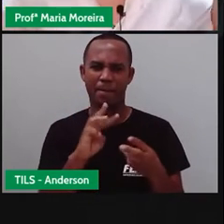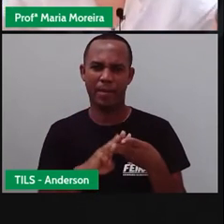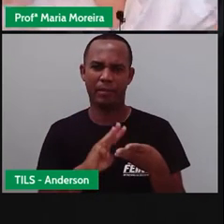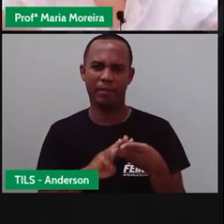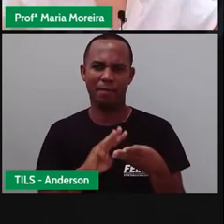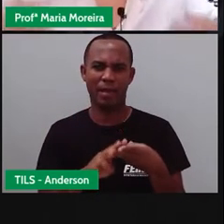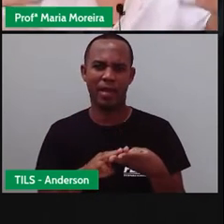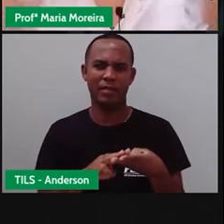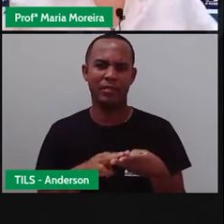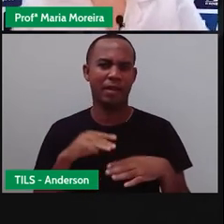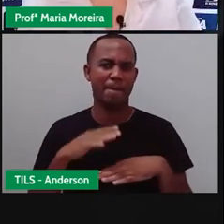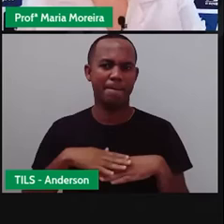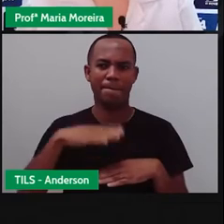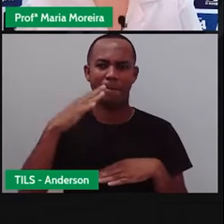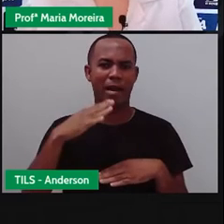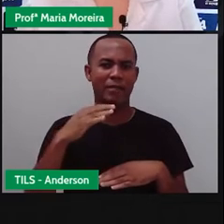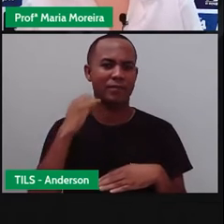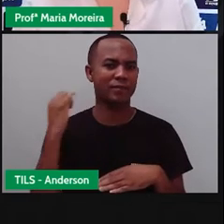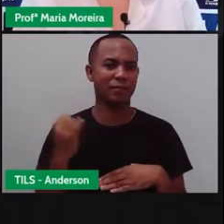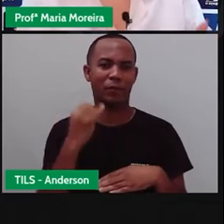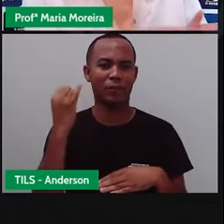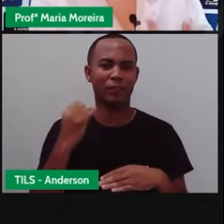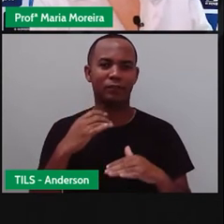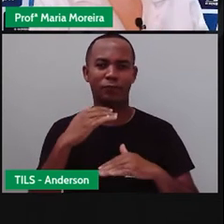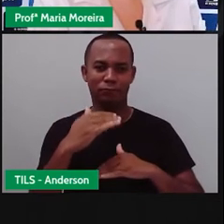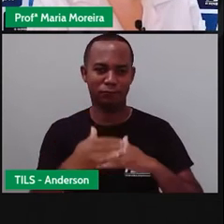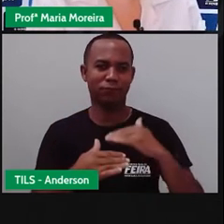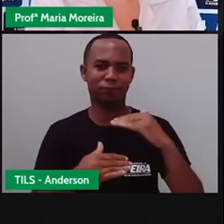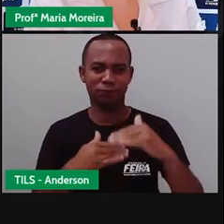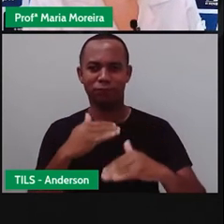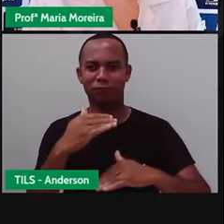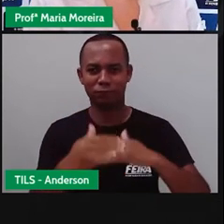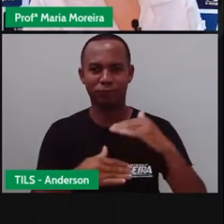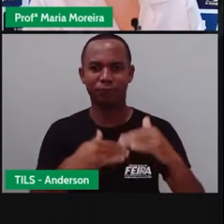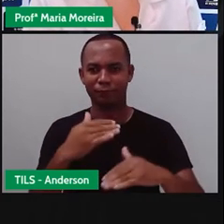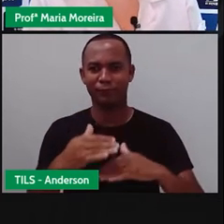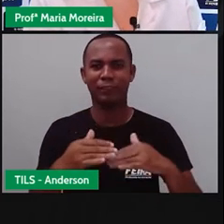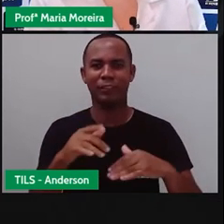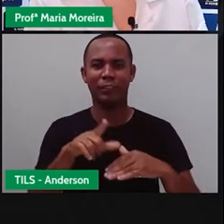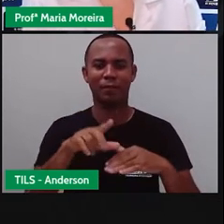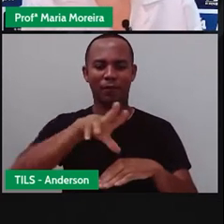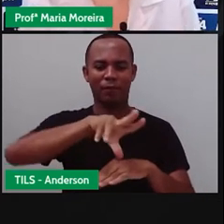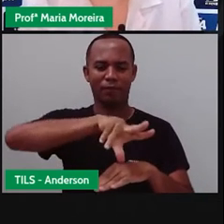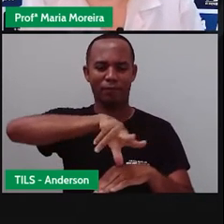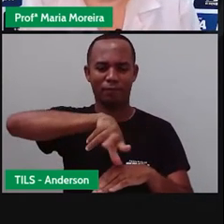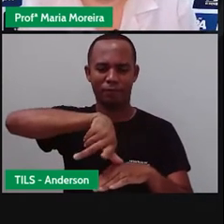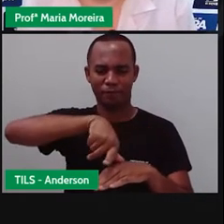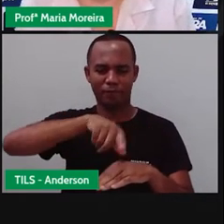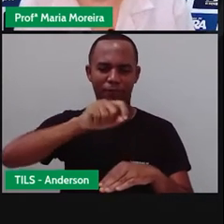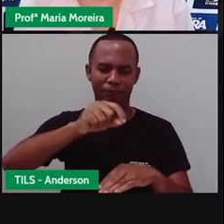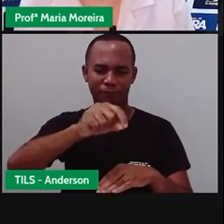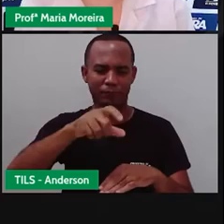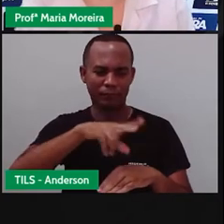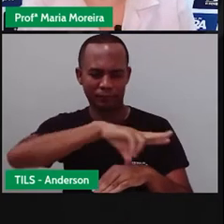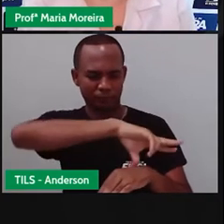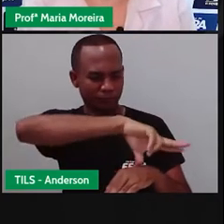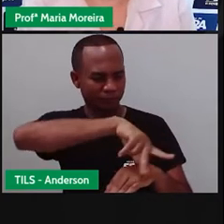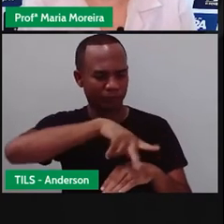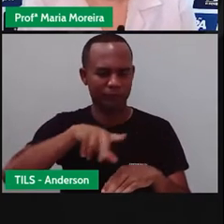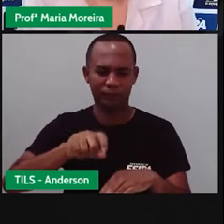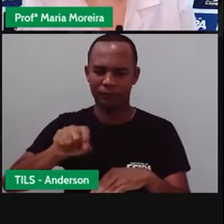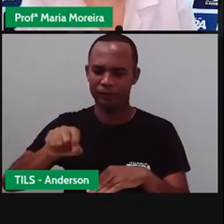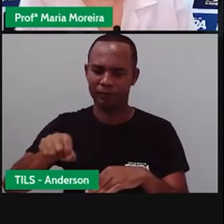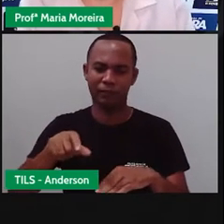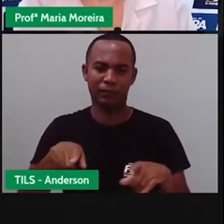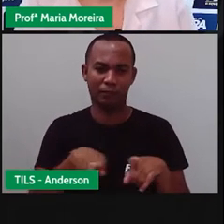que ficando ainda mais e mais importantes desde formas geométricas né que se adequavam as peças de cerâmica que eram